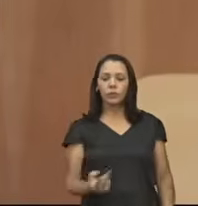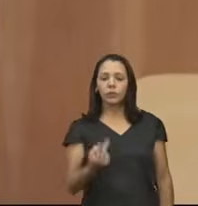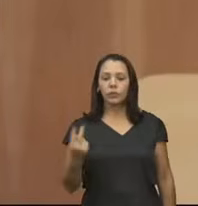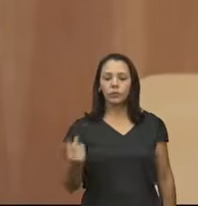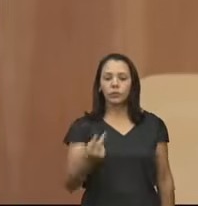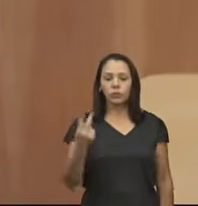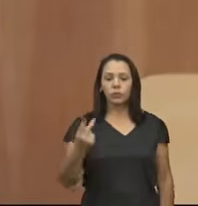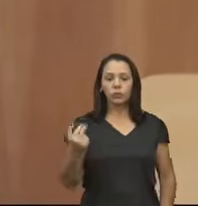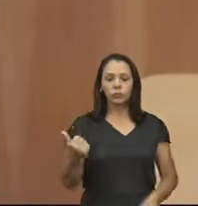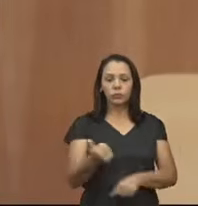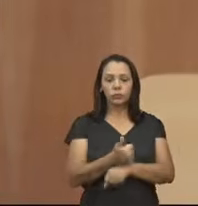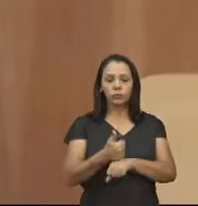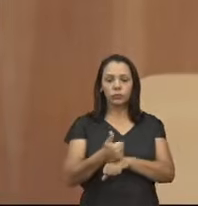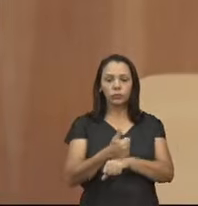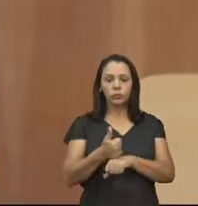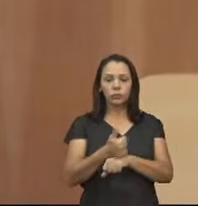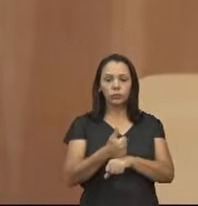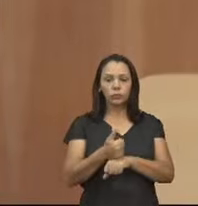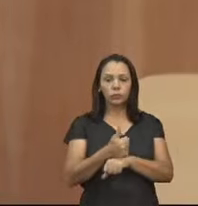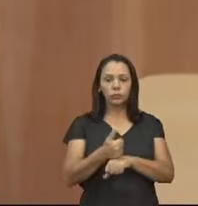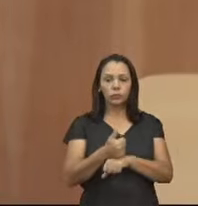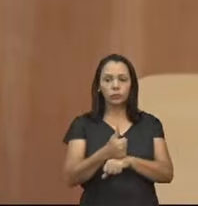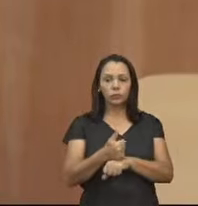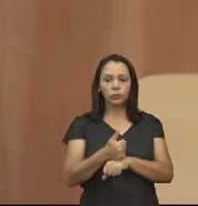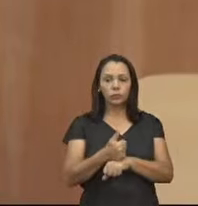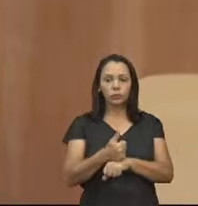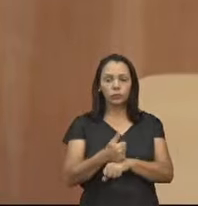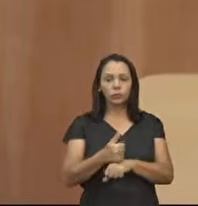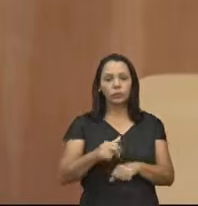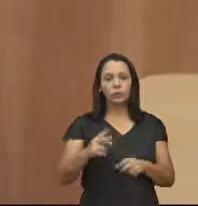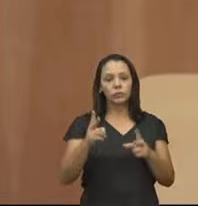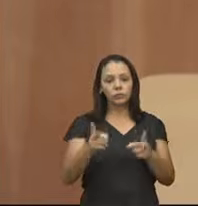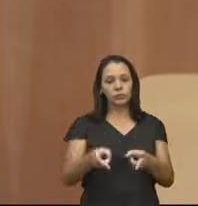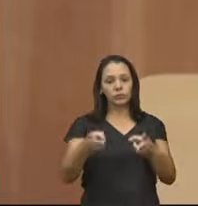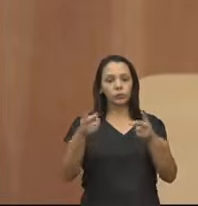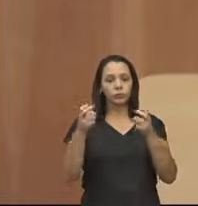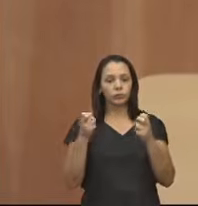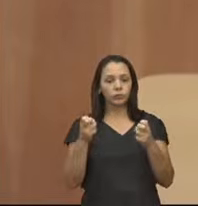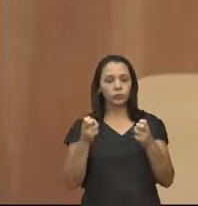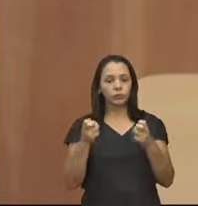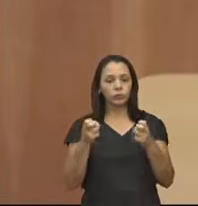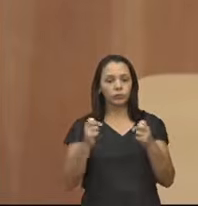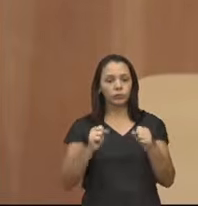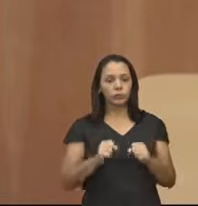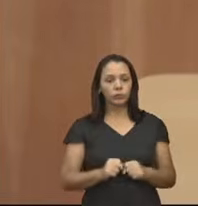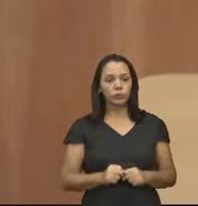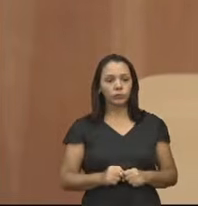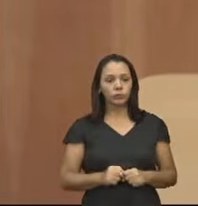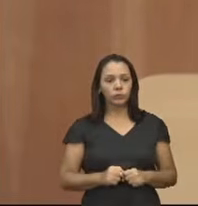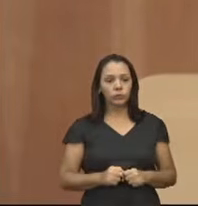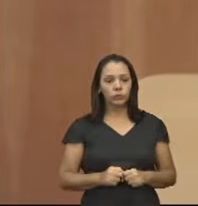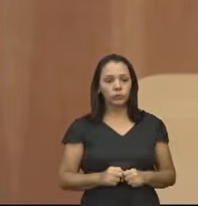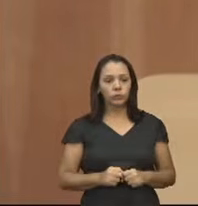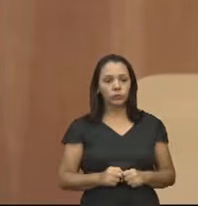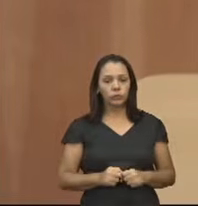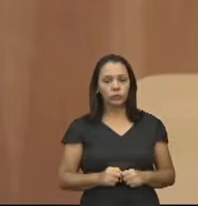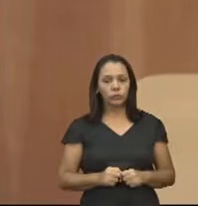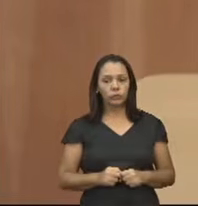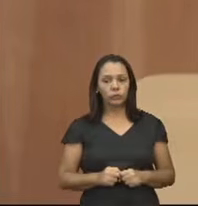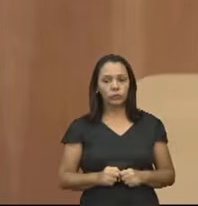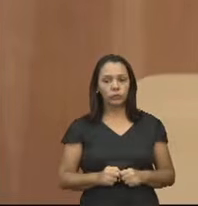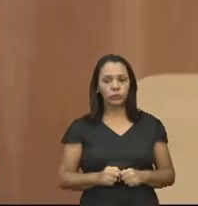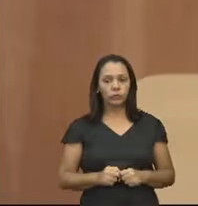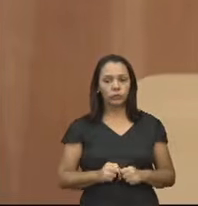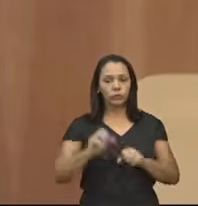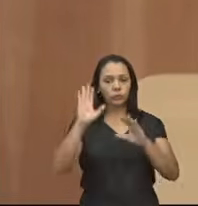o profissional que, volto a insistir, está sendo lembrado, reconhecido e acima de